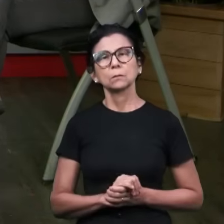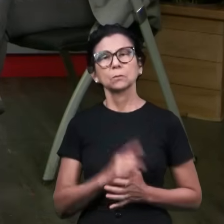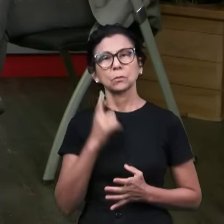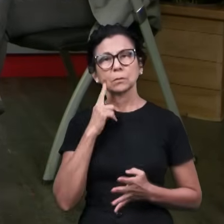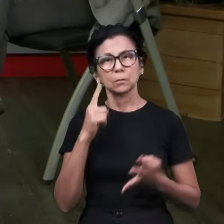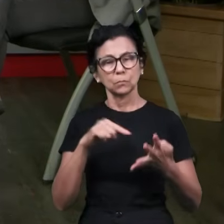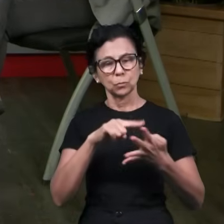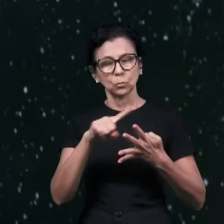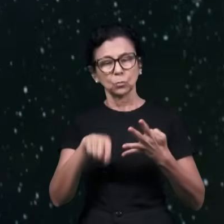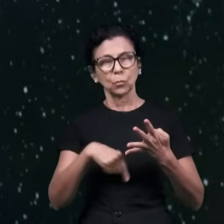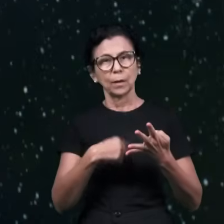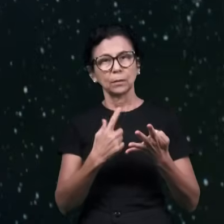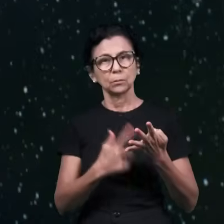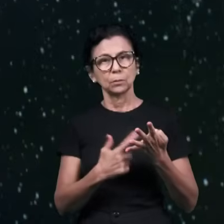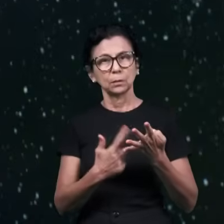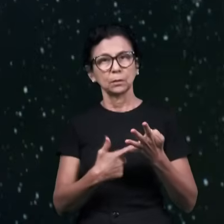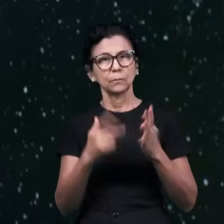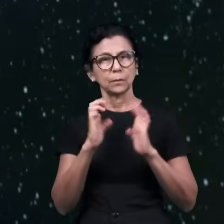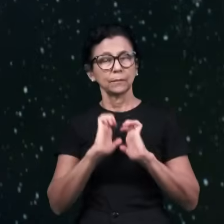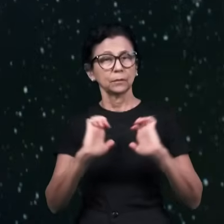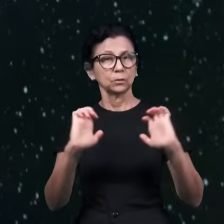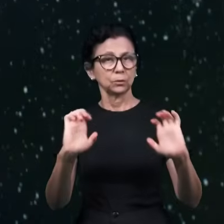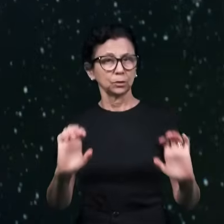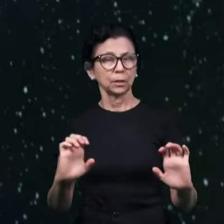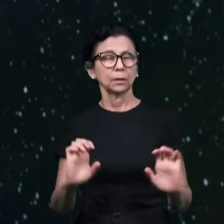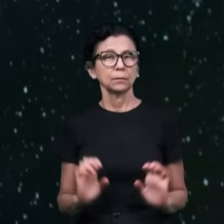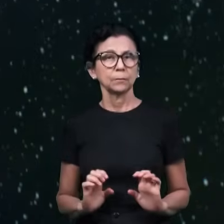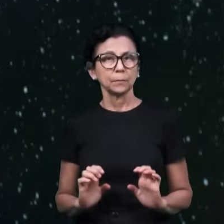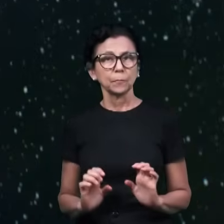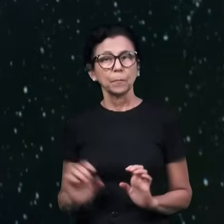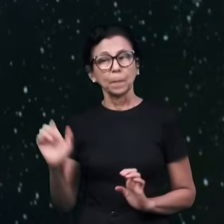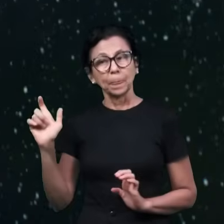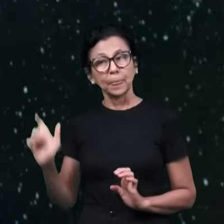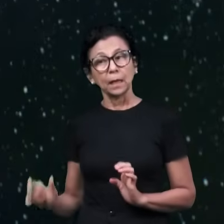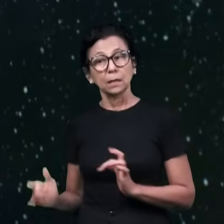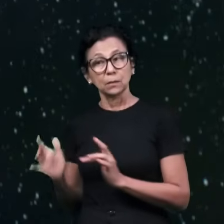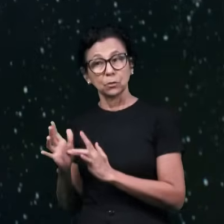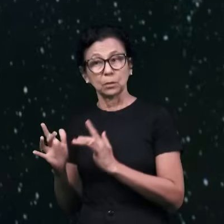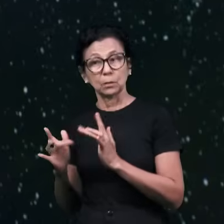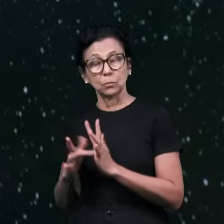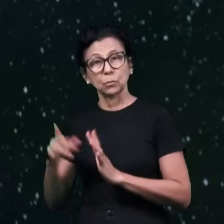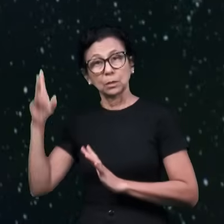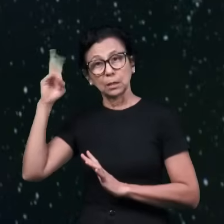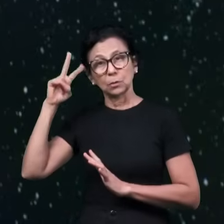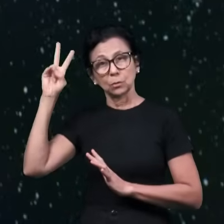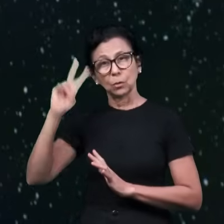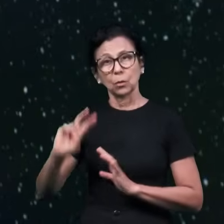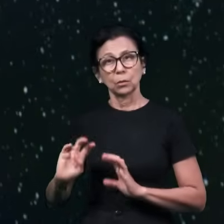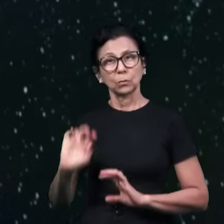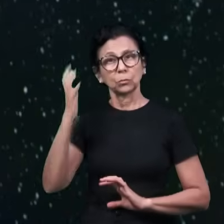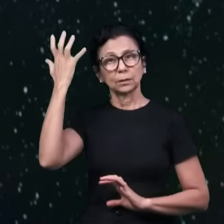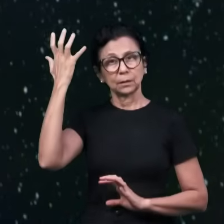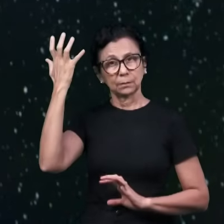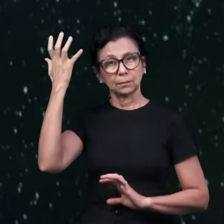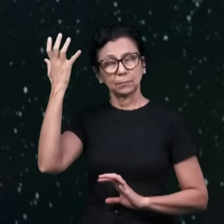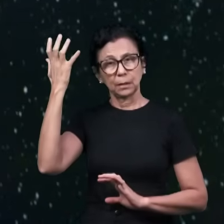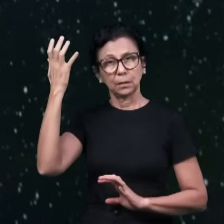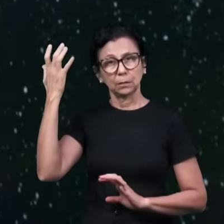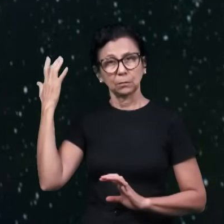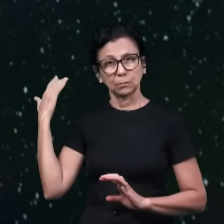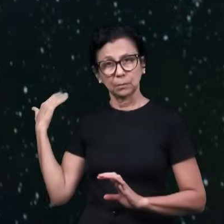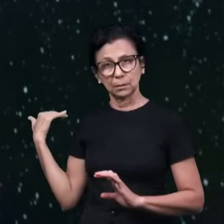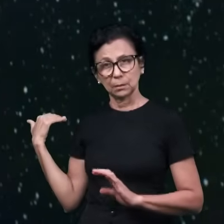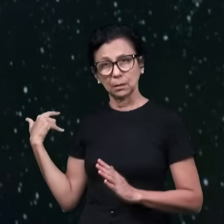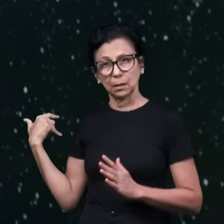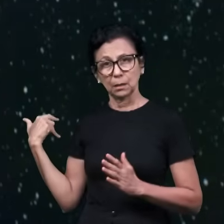evangelhos. Porque a história do Senhor Jesus, ou seja, todos os fatos que o envolveram no seu